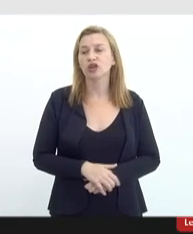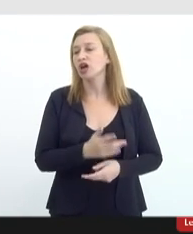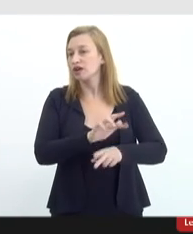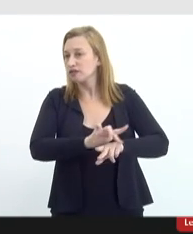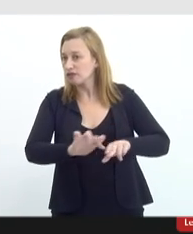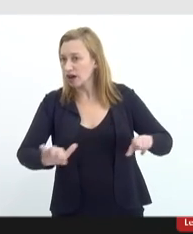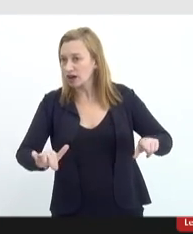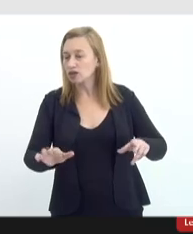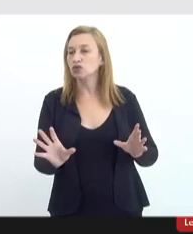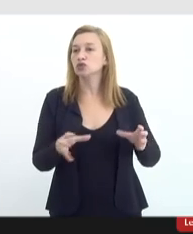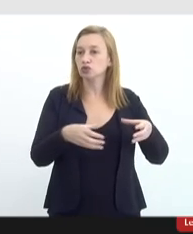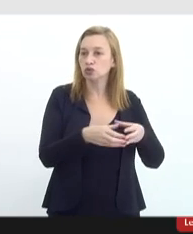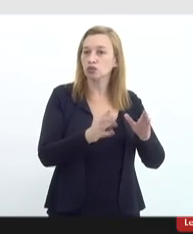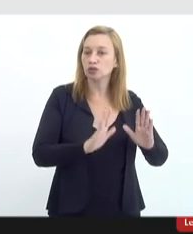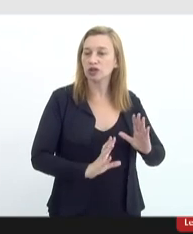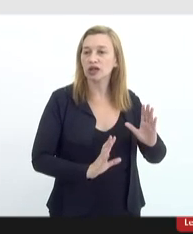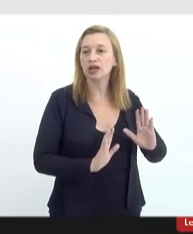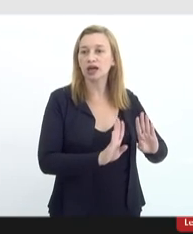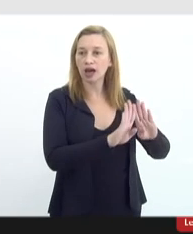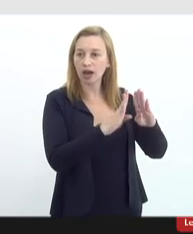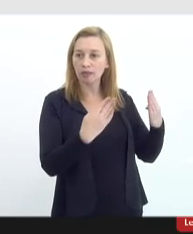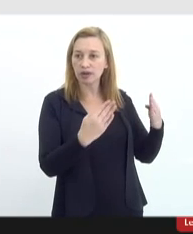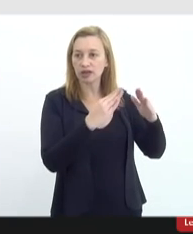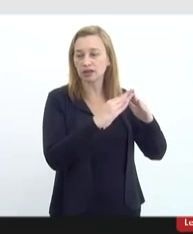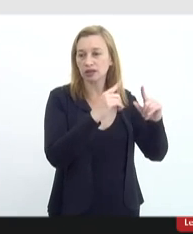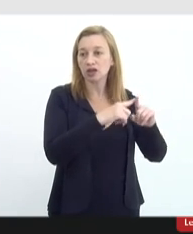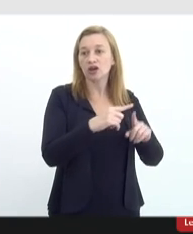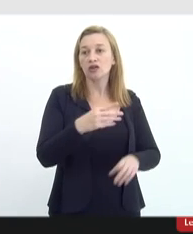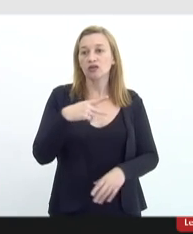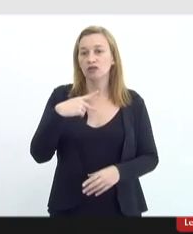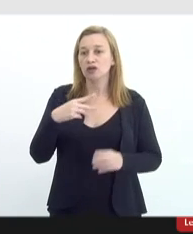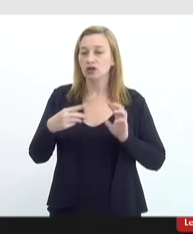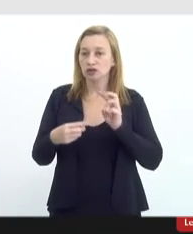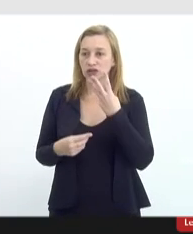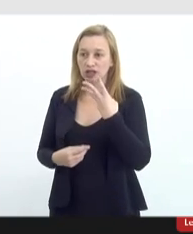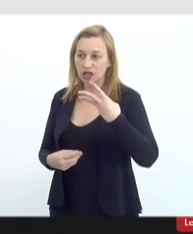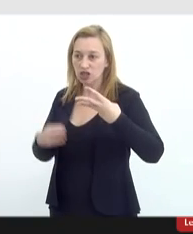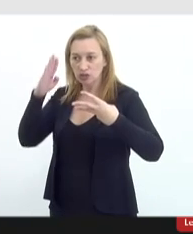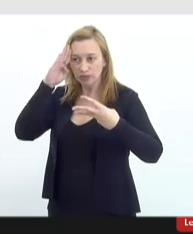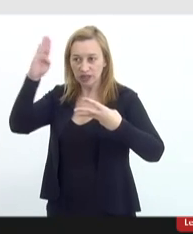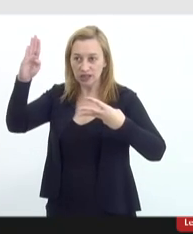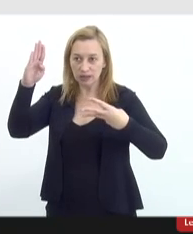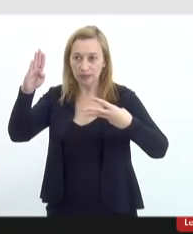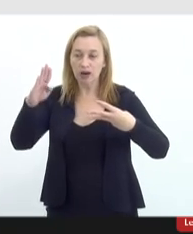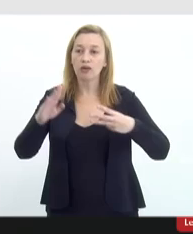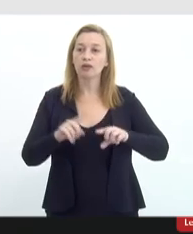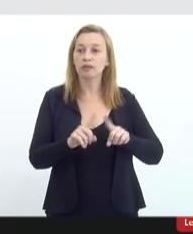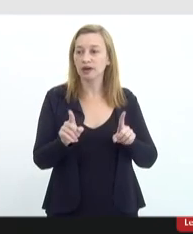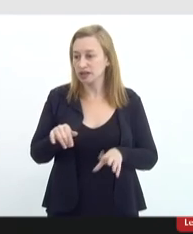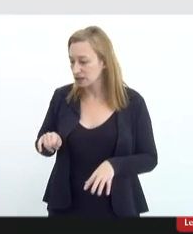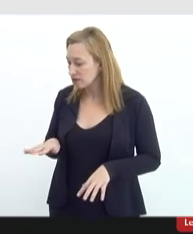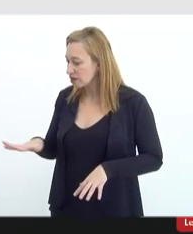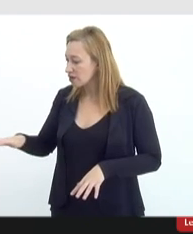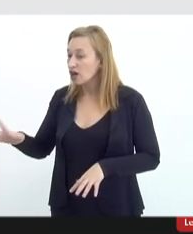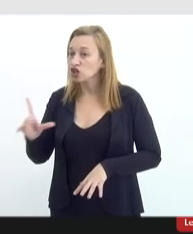os grupos que tiveram abertura de templo. Eu trouxe ali os três principais, tá? Mas, em termos das favelas, somente evangélicos e